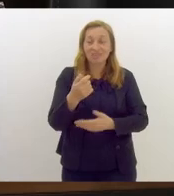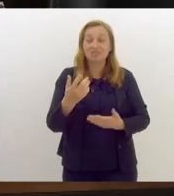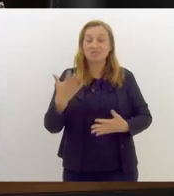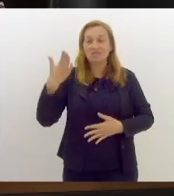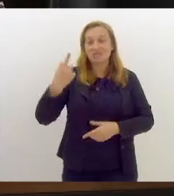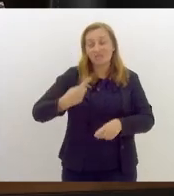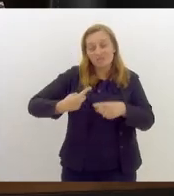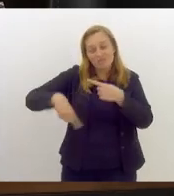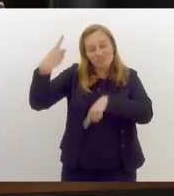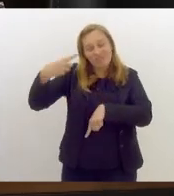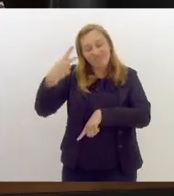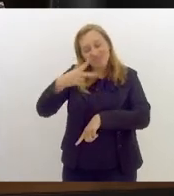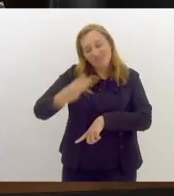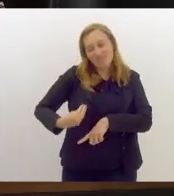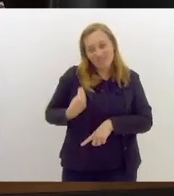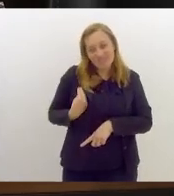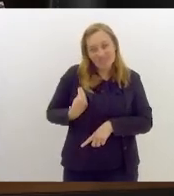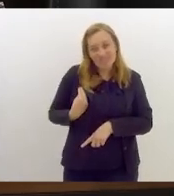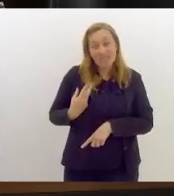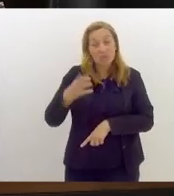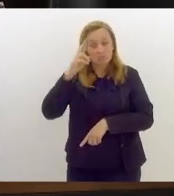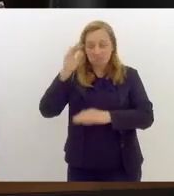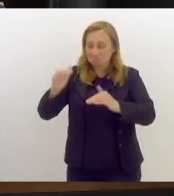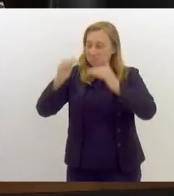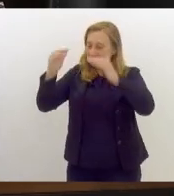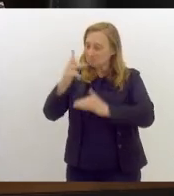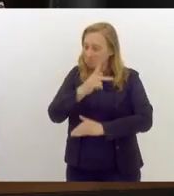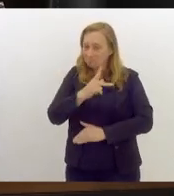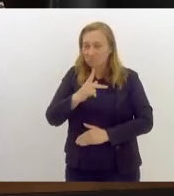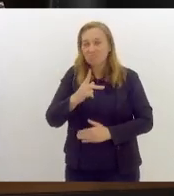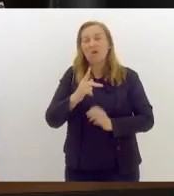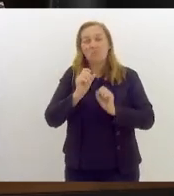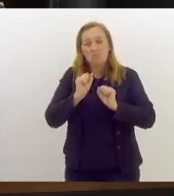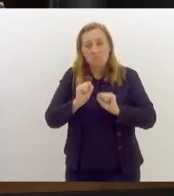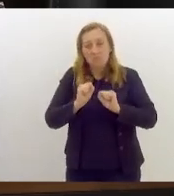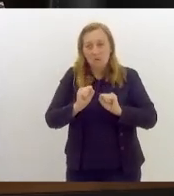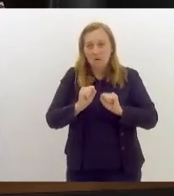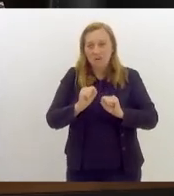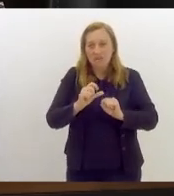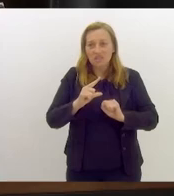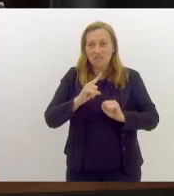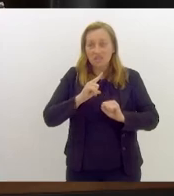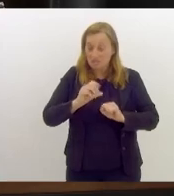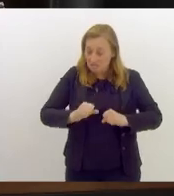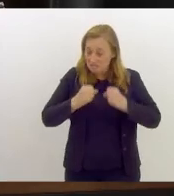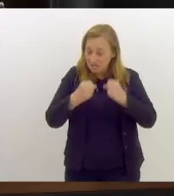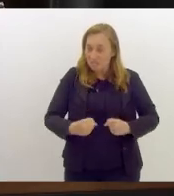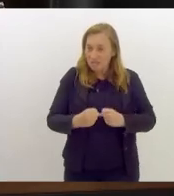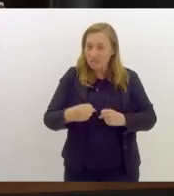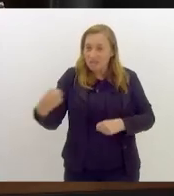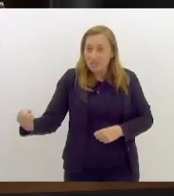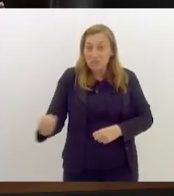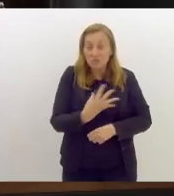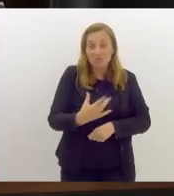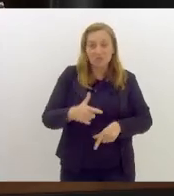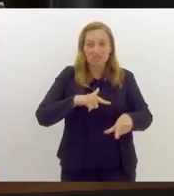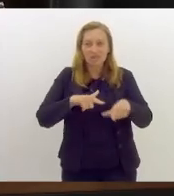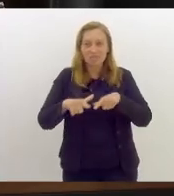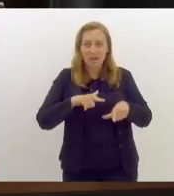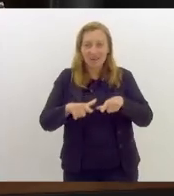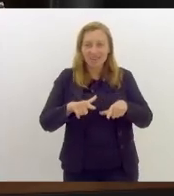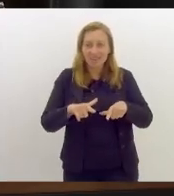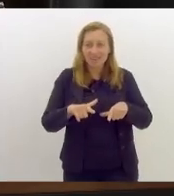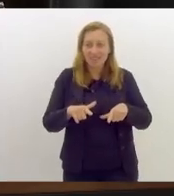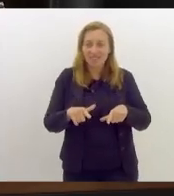imenso sucesso na sua carreira que vossa excelência possa ter muito êxito nessa nova atividade Assim